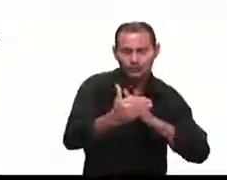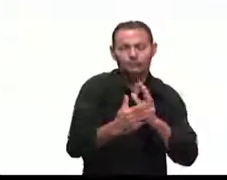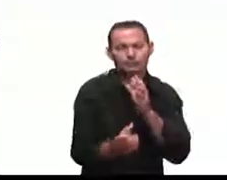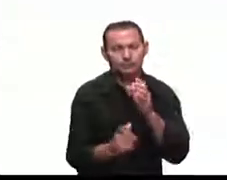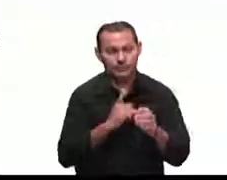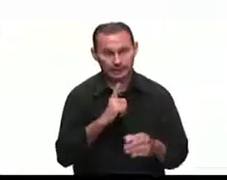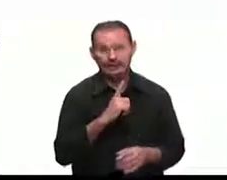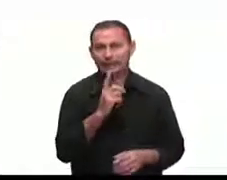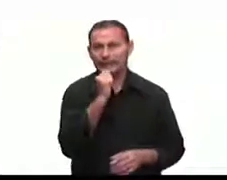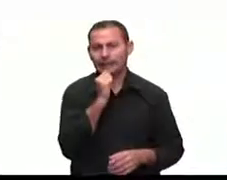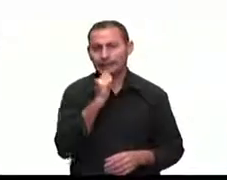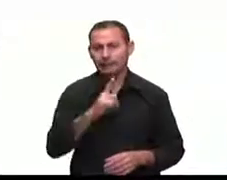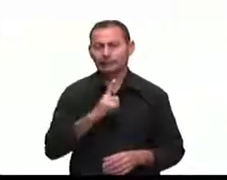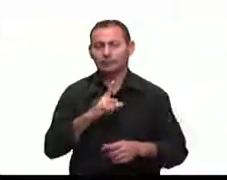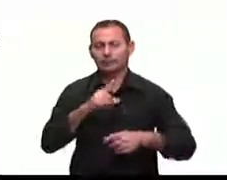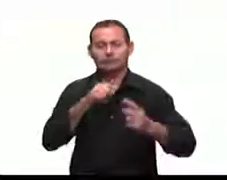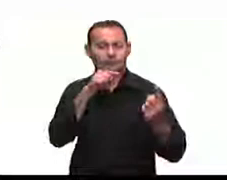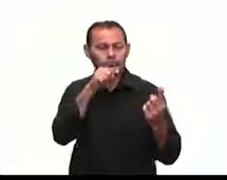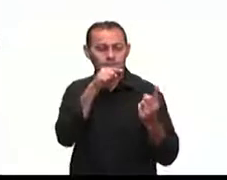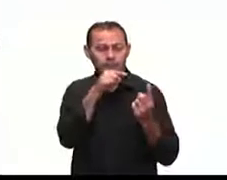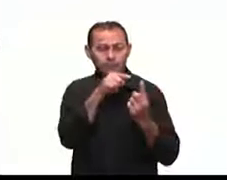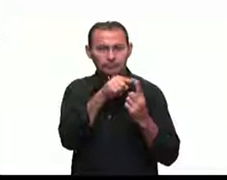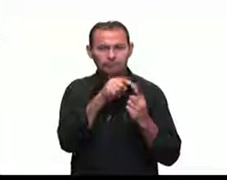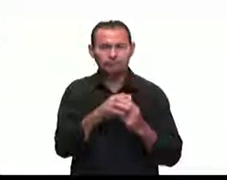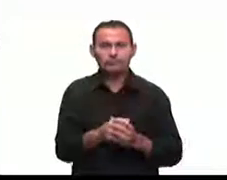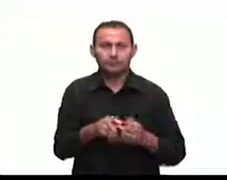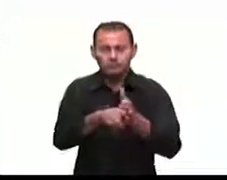gera ainda objetivos